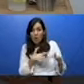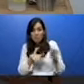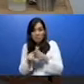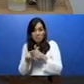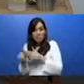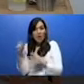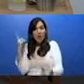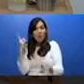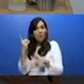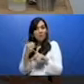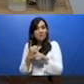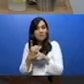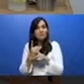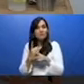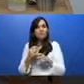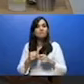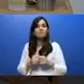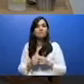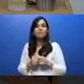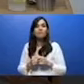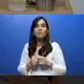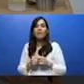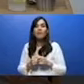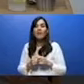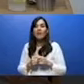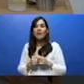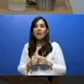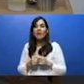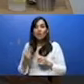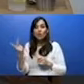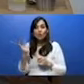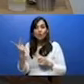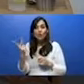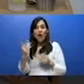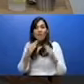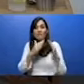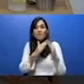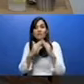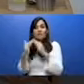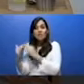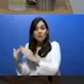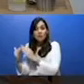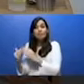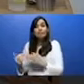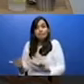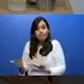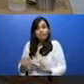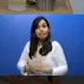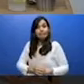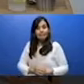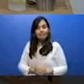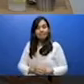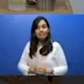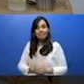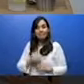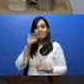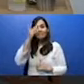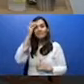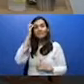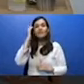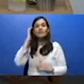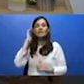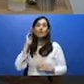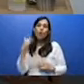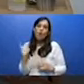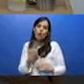tá, alguns relatos de que eles seriam vizinhos, né, do Leonardo da Vinci, que nós vamos falar